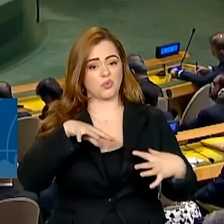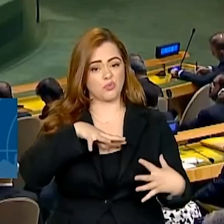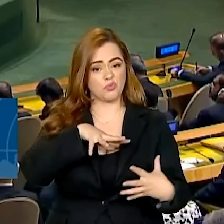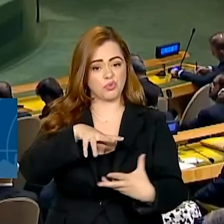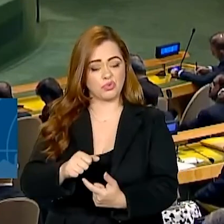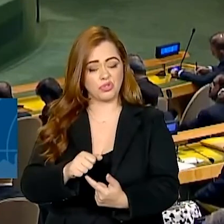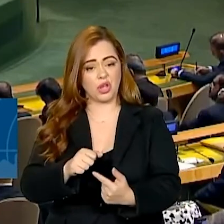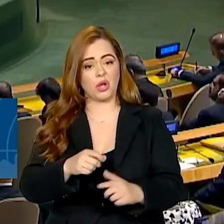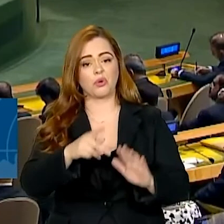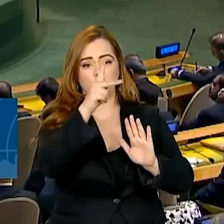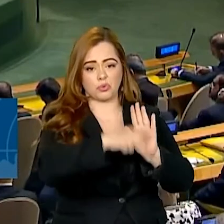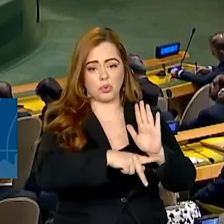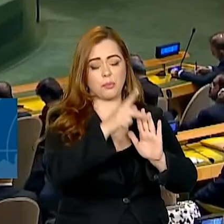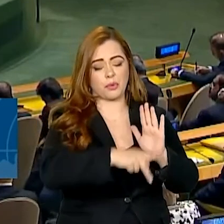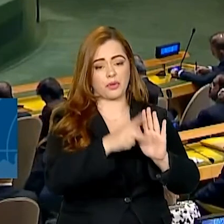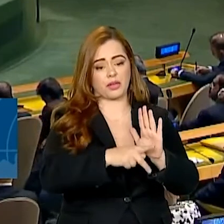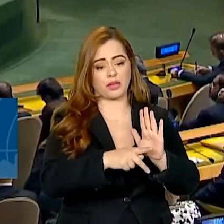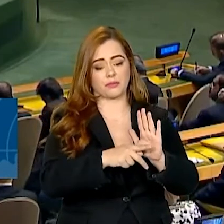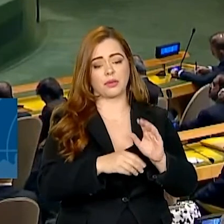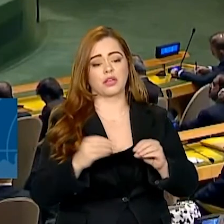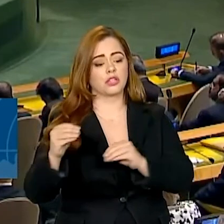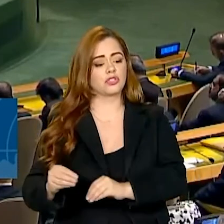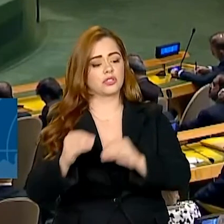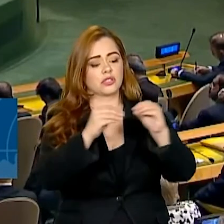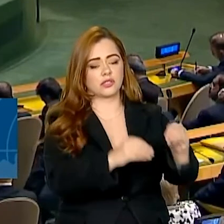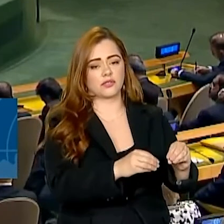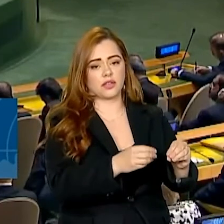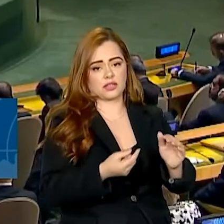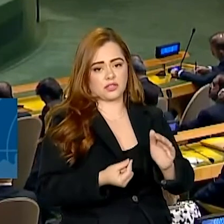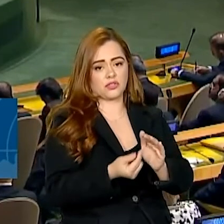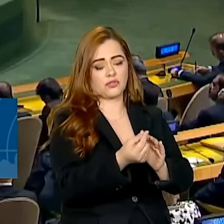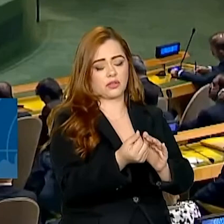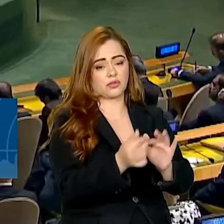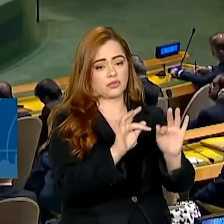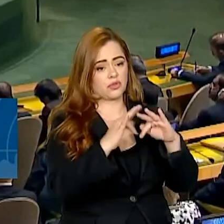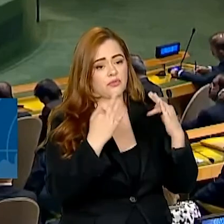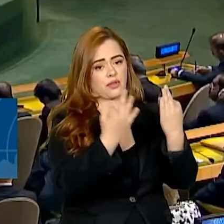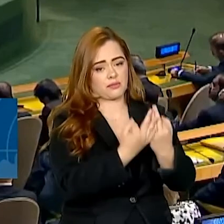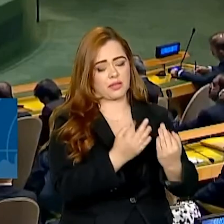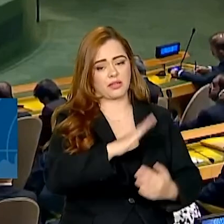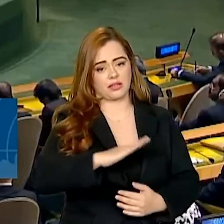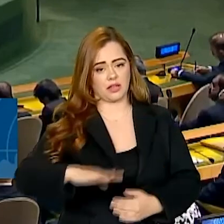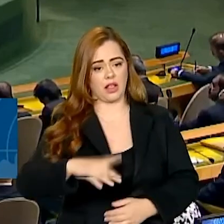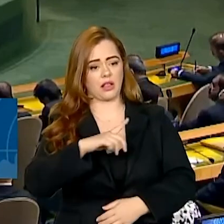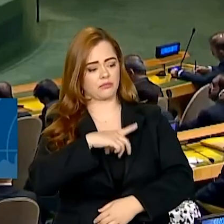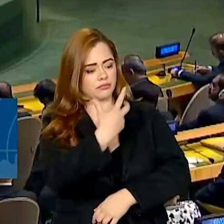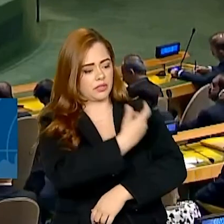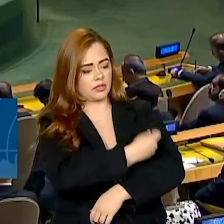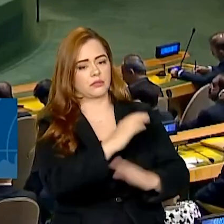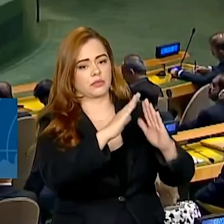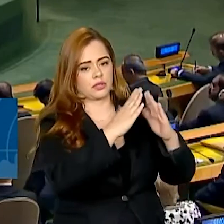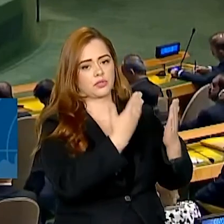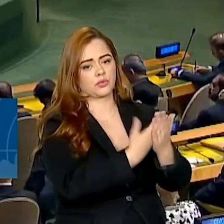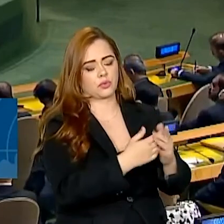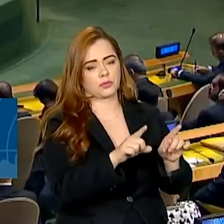em programa de transferência de renda para famílias que mantêm suas crianças vacinadas e nas